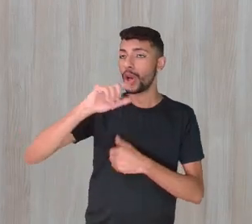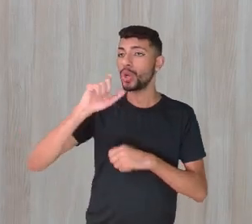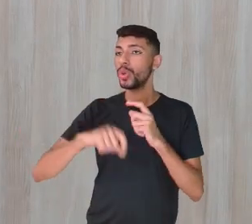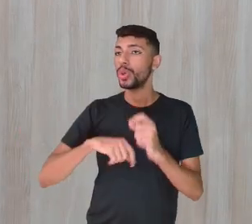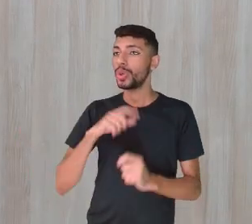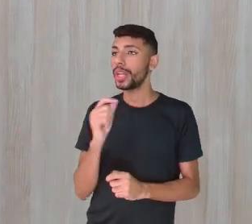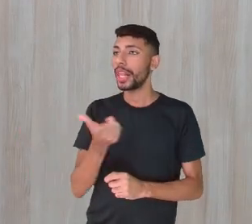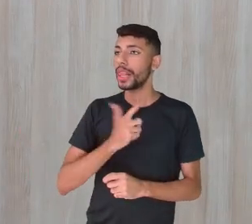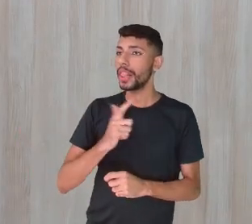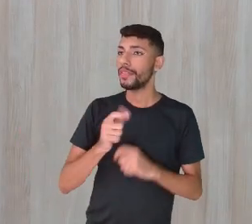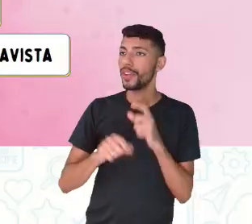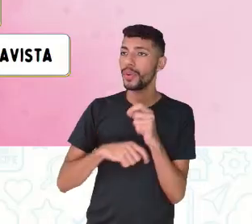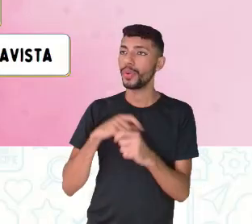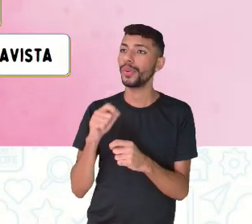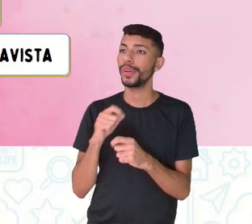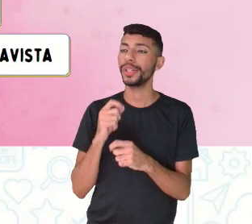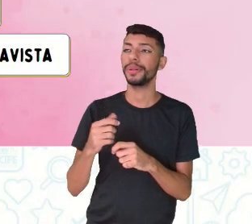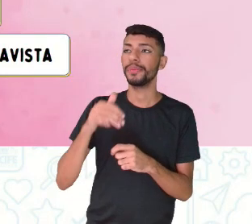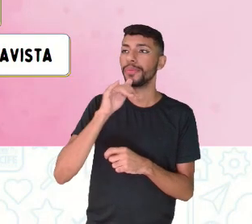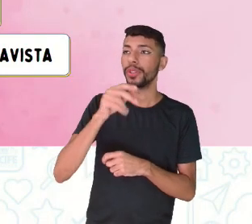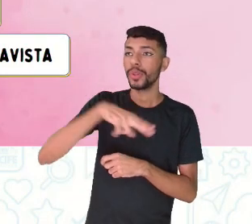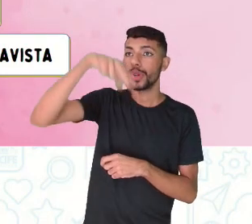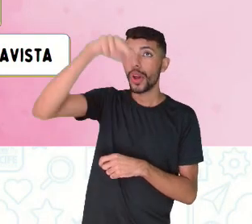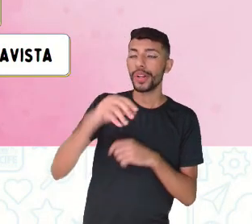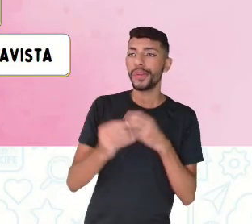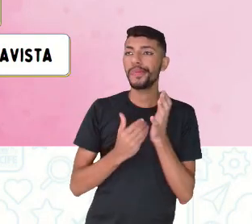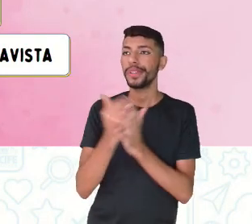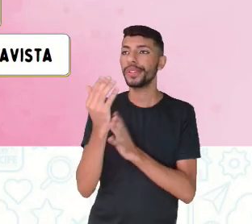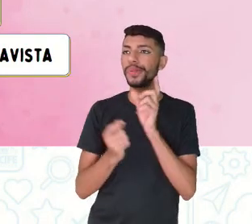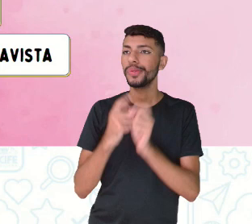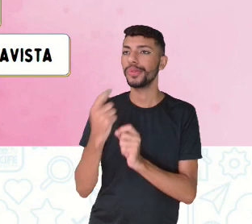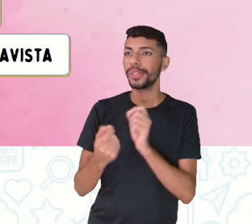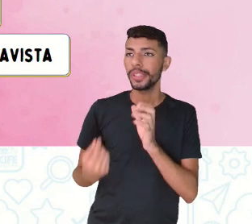produzir, olhem aí no slide, uma agricultura mais